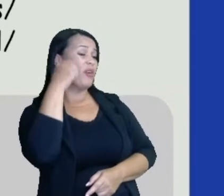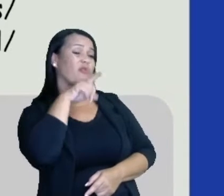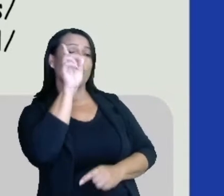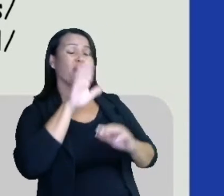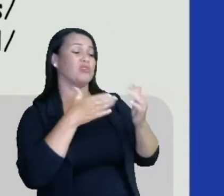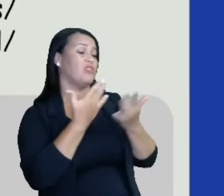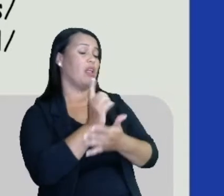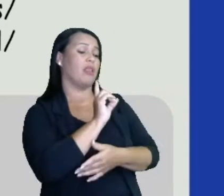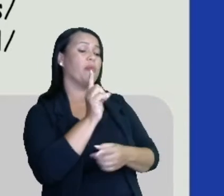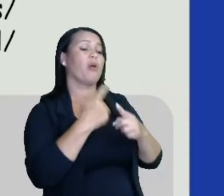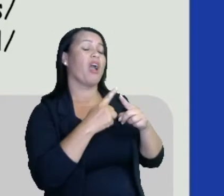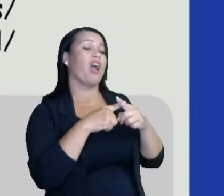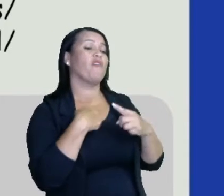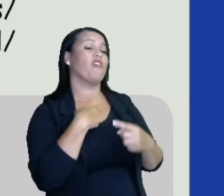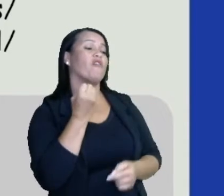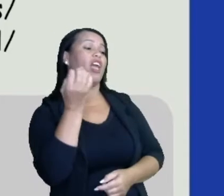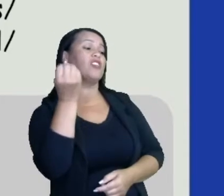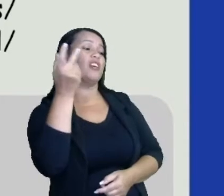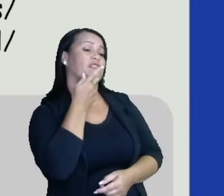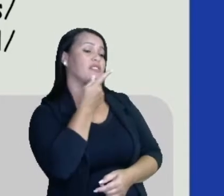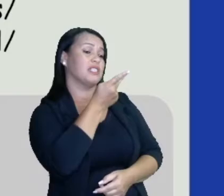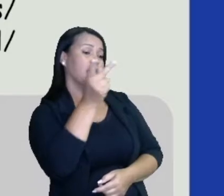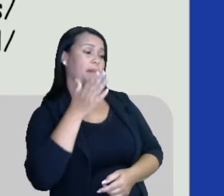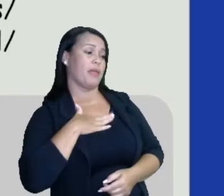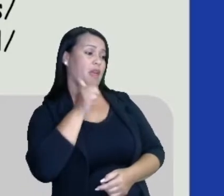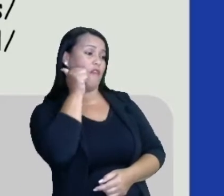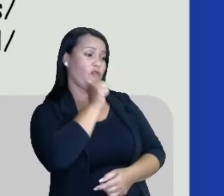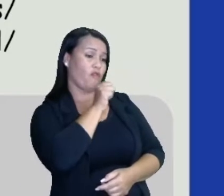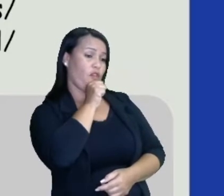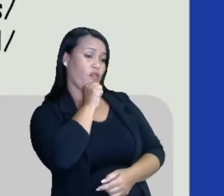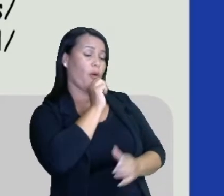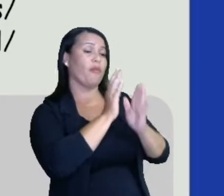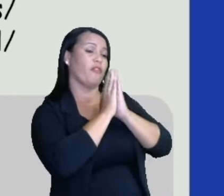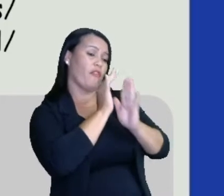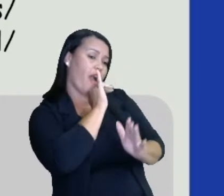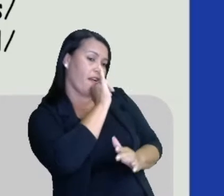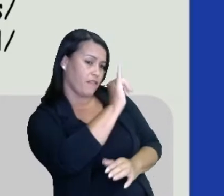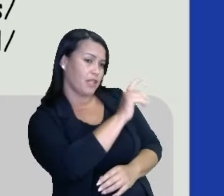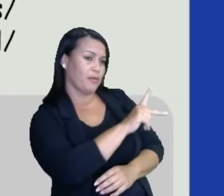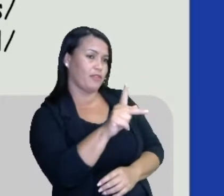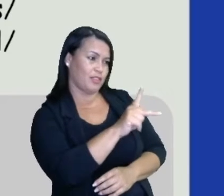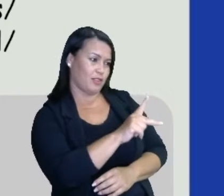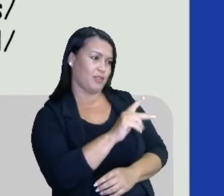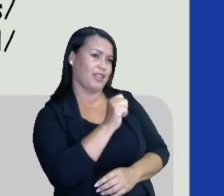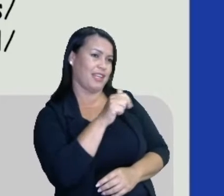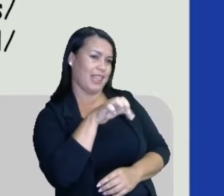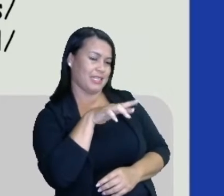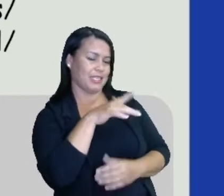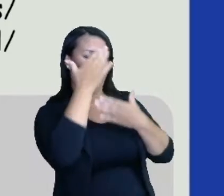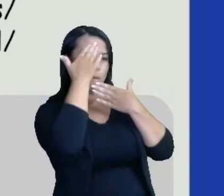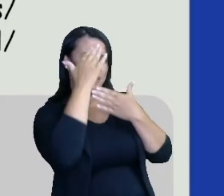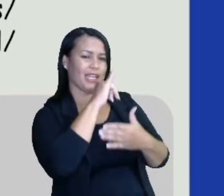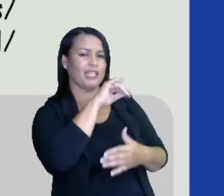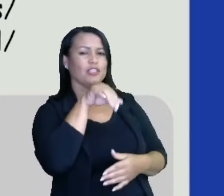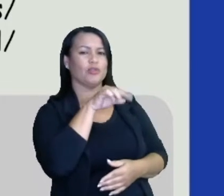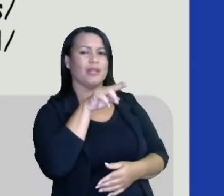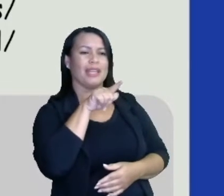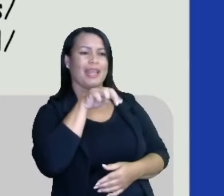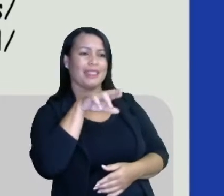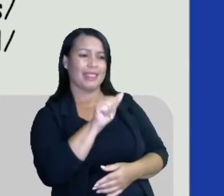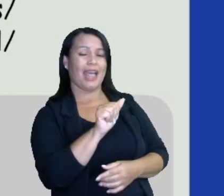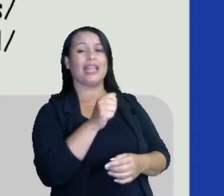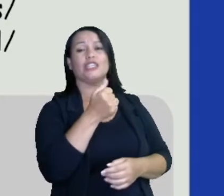para visitar minha avó, que está doente. Avisa a professora Clarice, por favor. Obrigada, Juliana. 12 de março